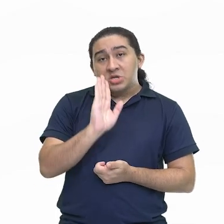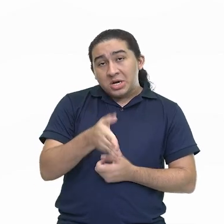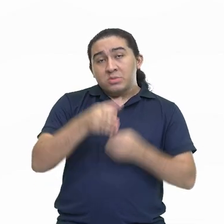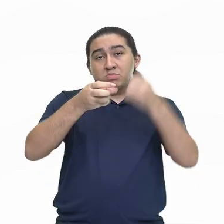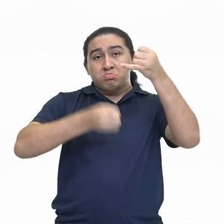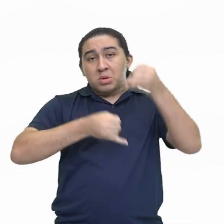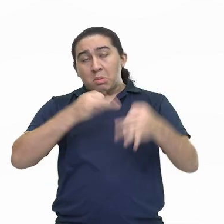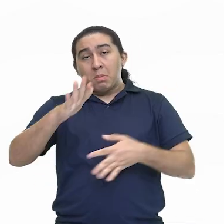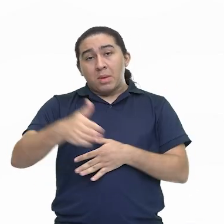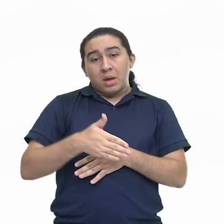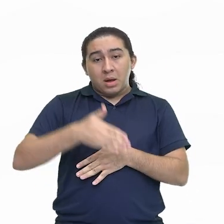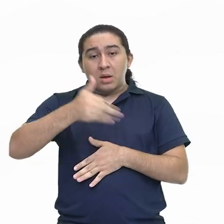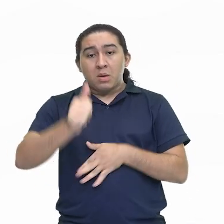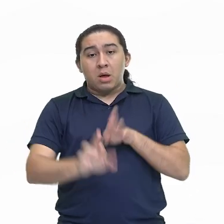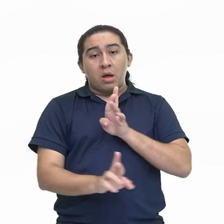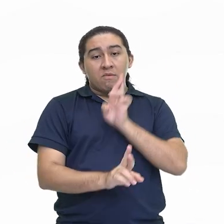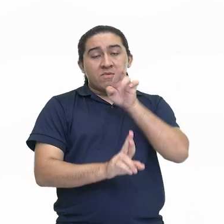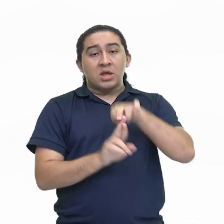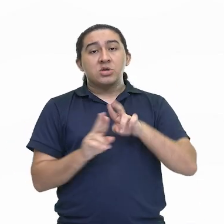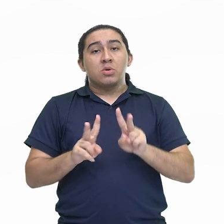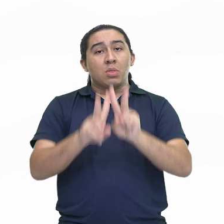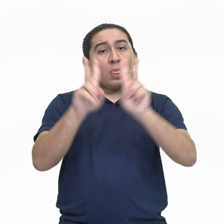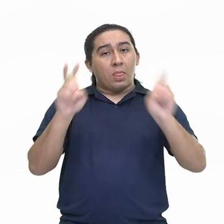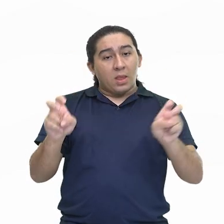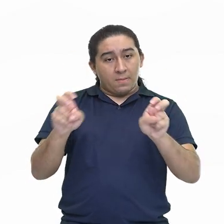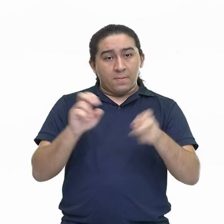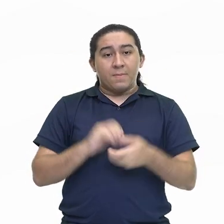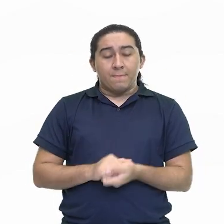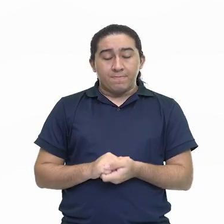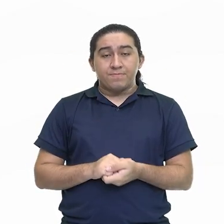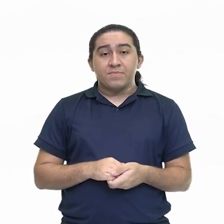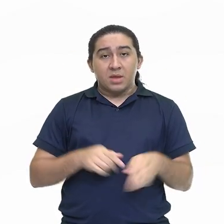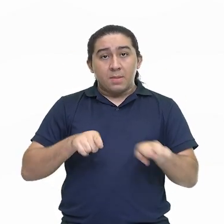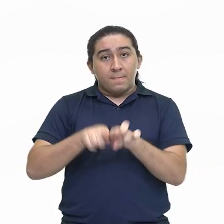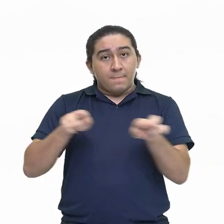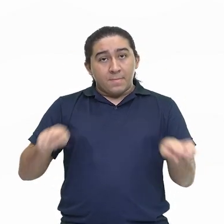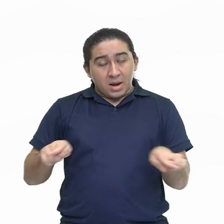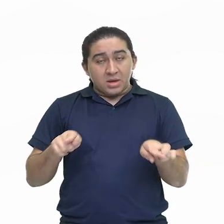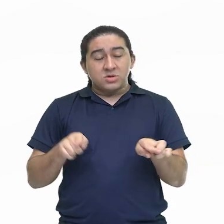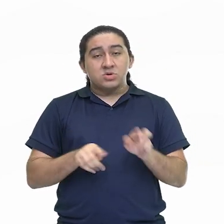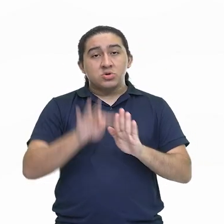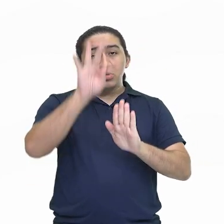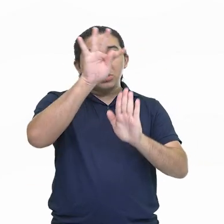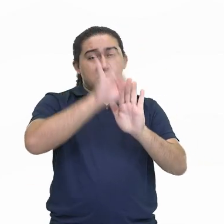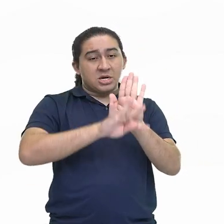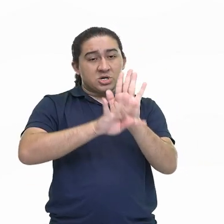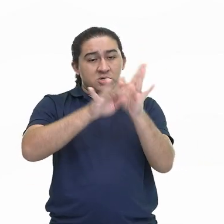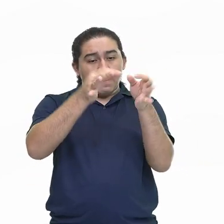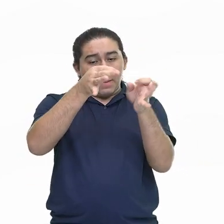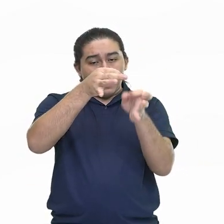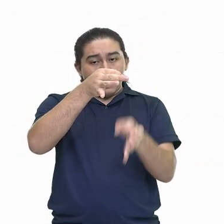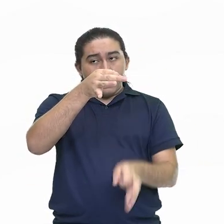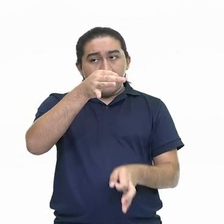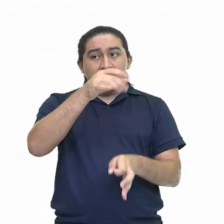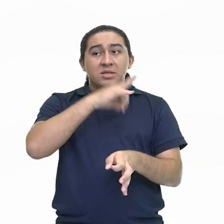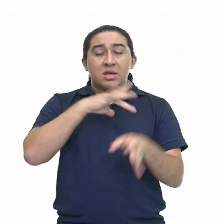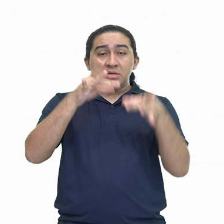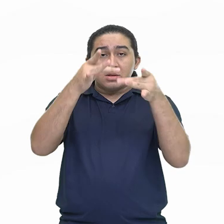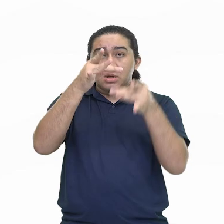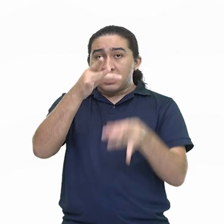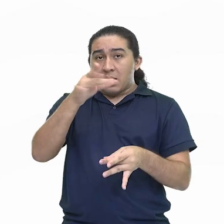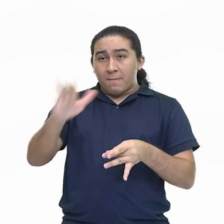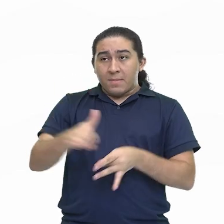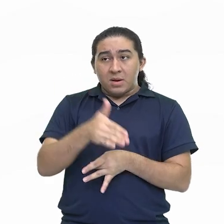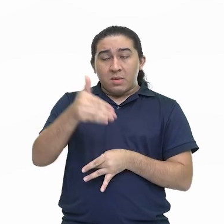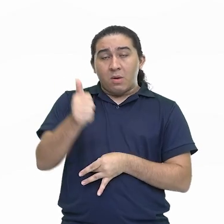ao tema. Já no corpo do texto, né, aí vai ser bem mais